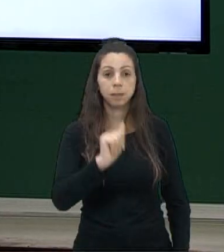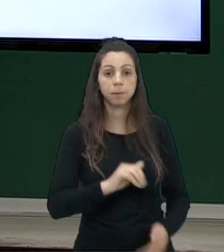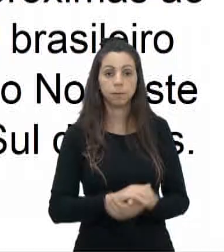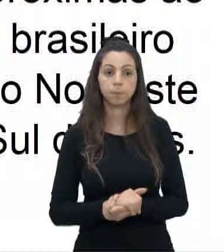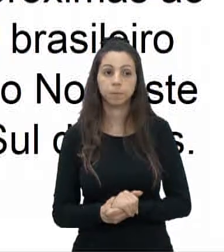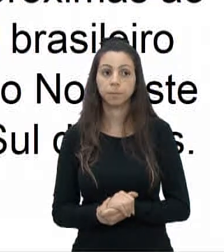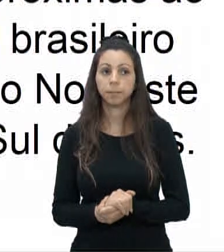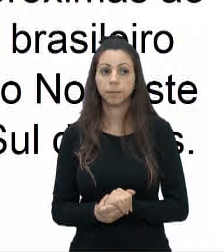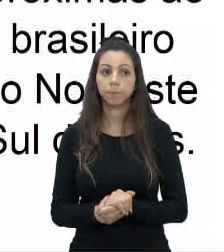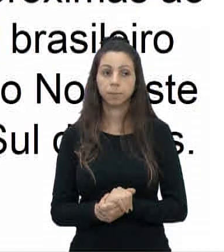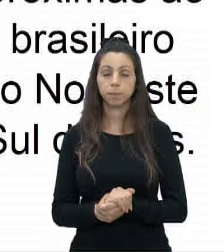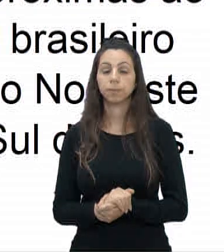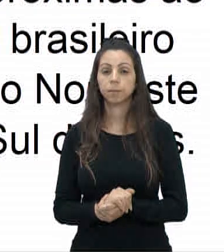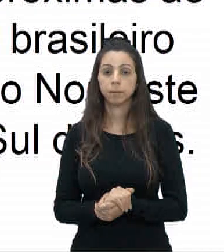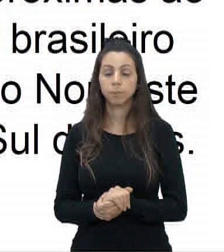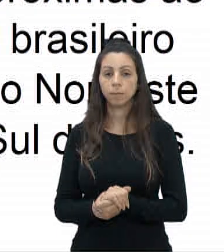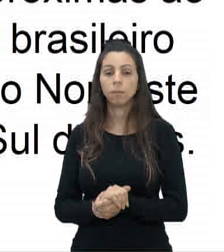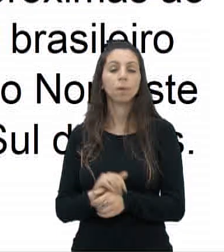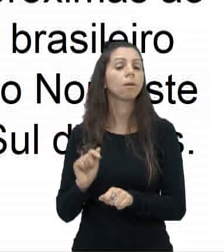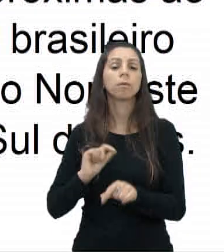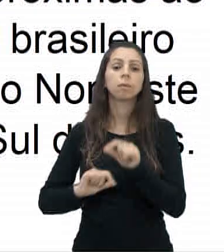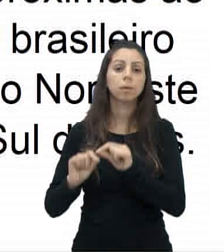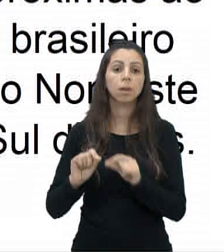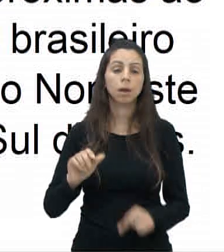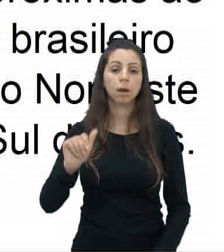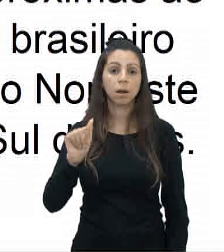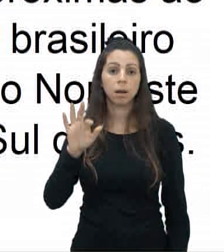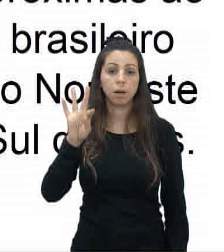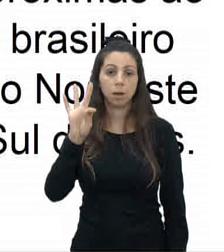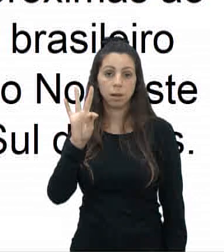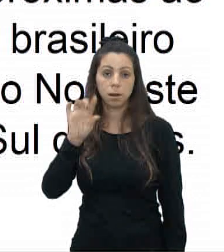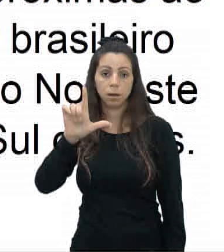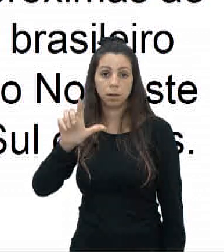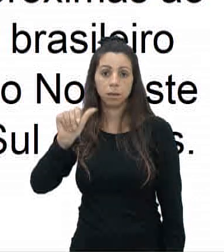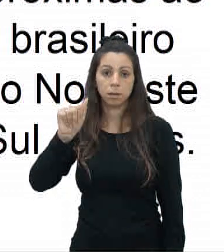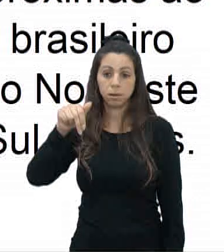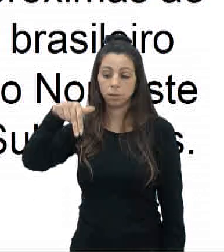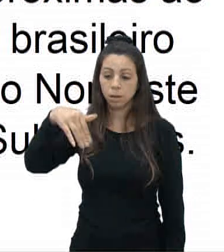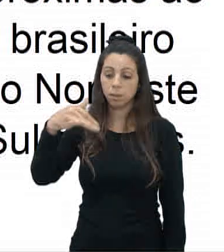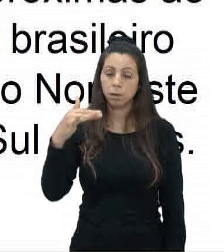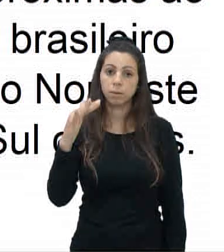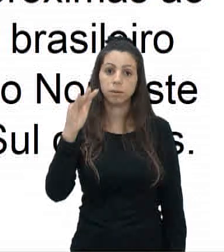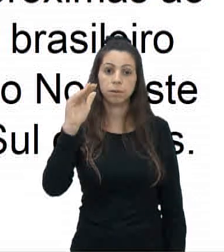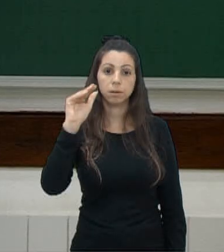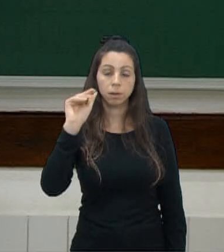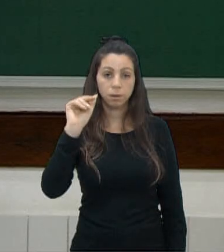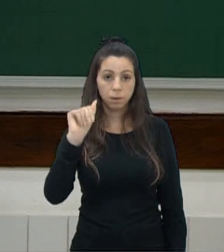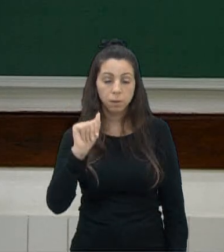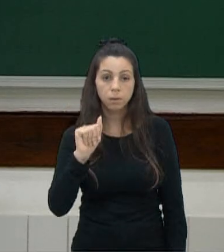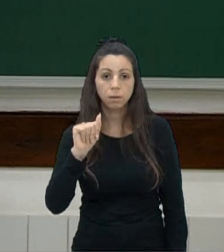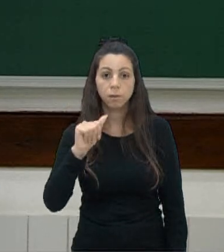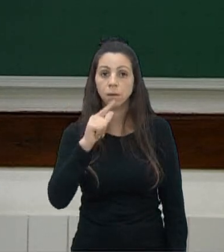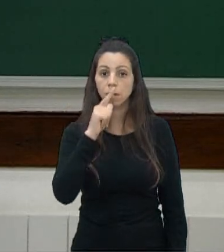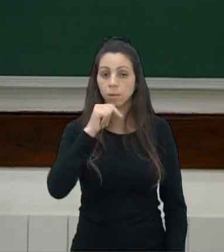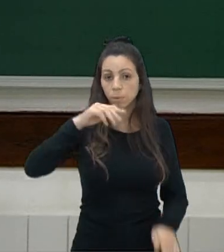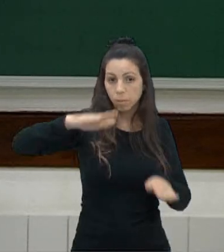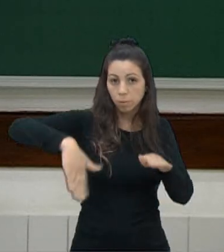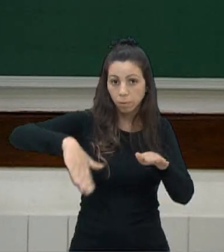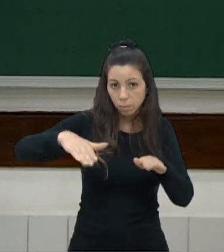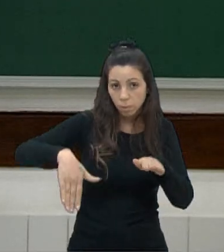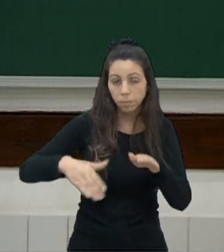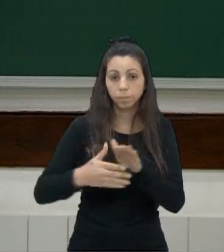que se estende em áreas próximas ao litoral brasileiro, desde o Nordeste até o sul do país. Então, esses escudos,